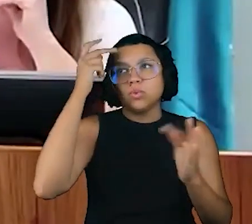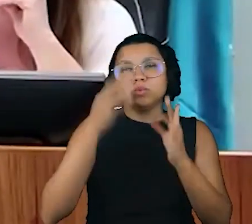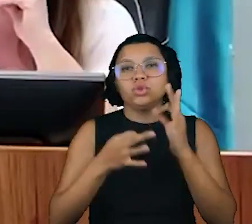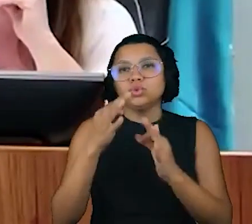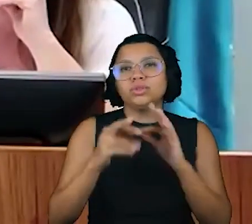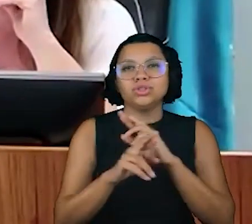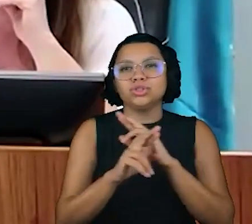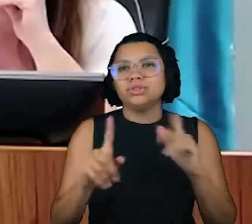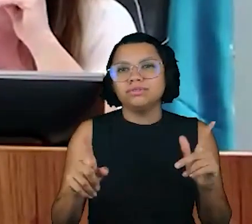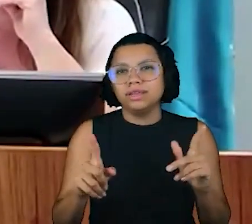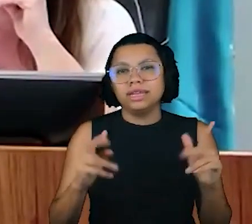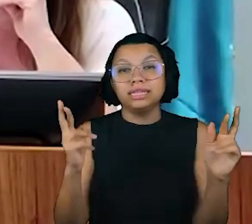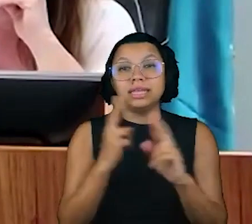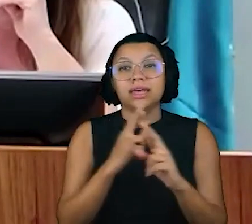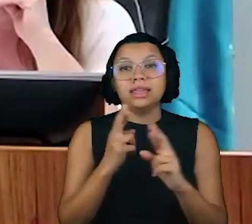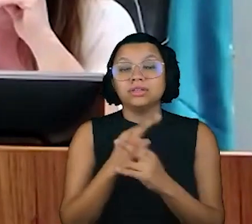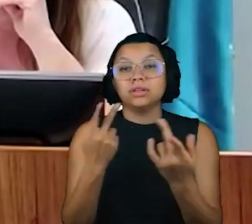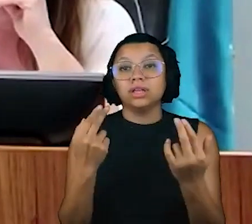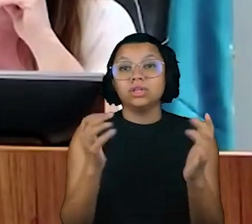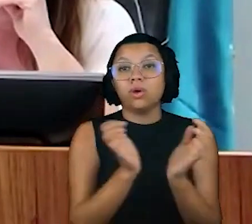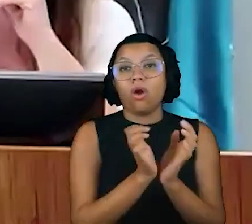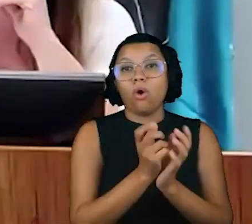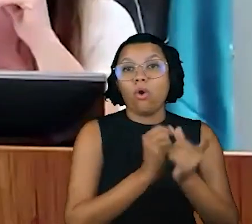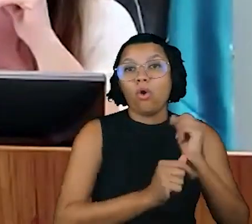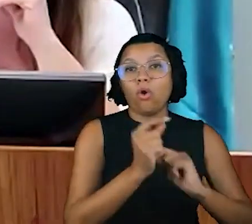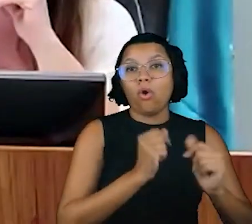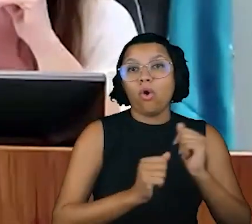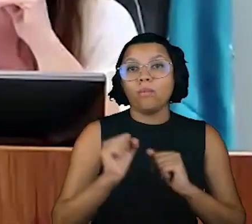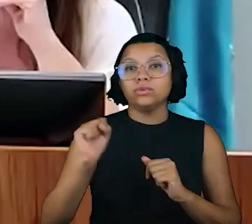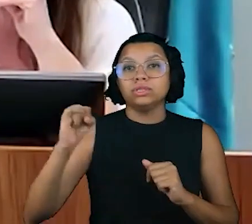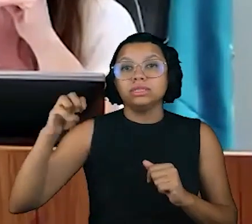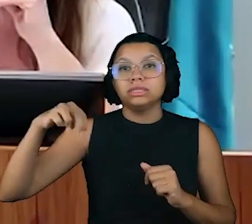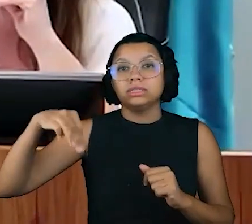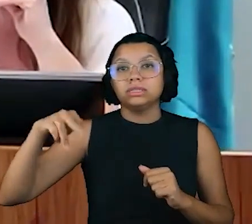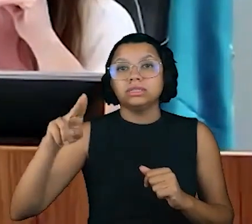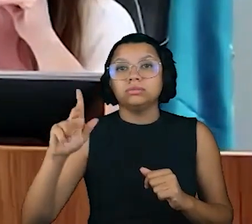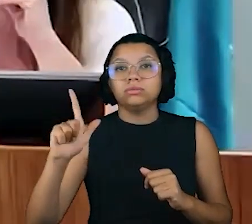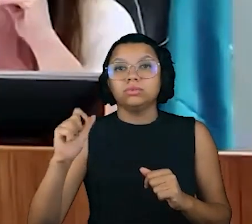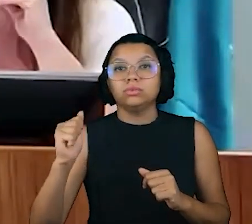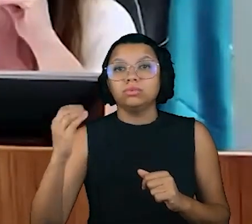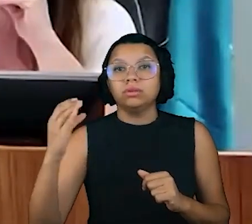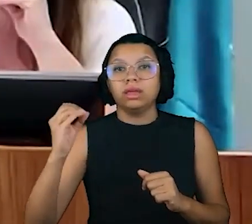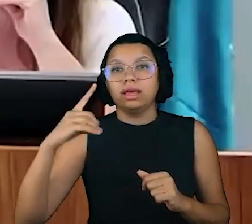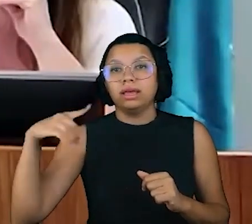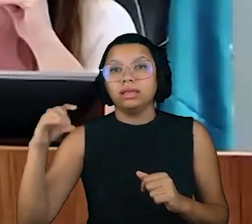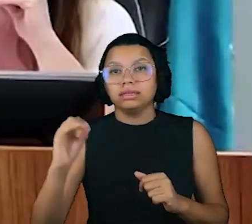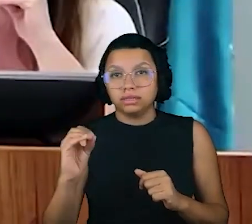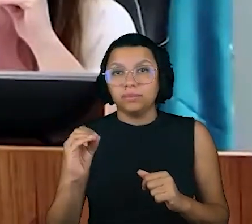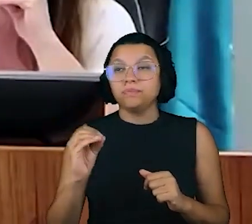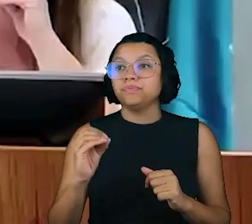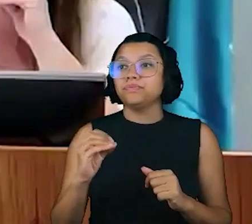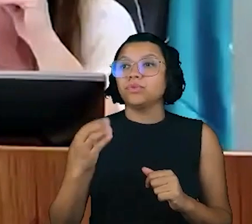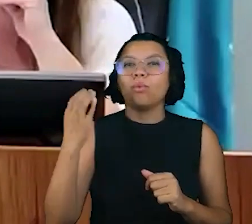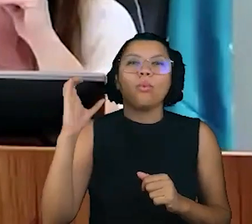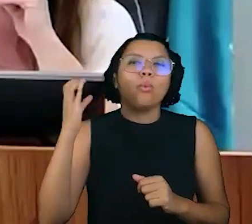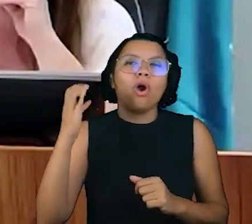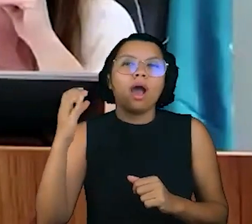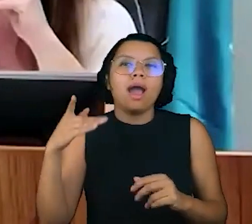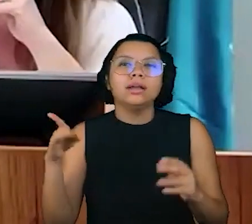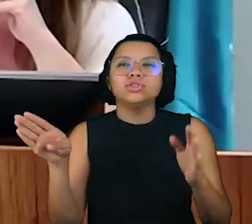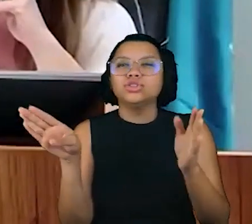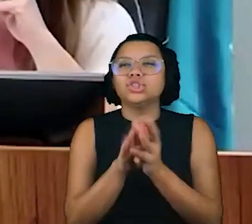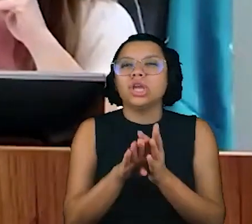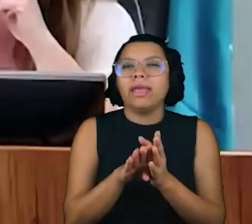diferentes envolvidas nesse grupo de simulação, não é? Com um crédito que chega